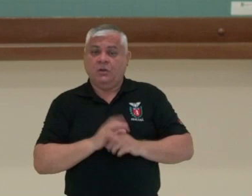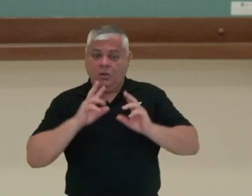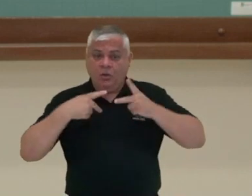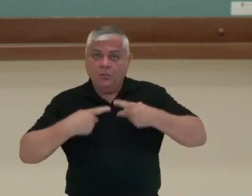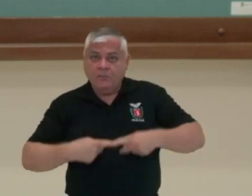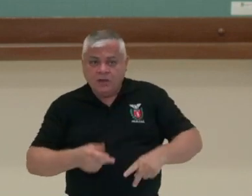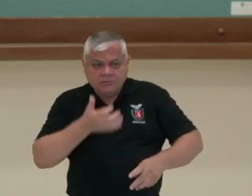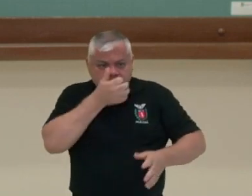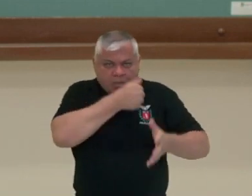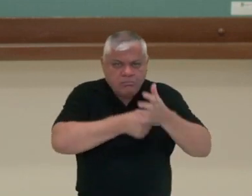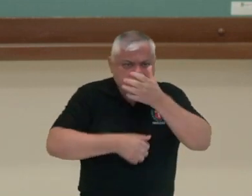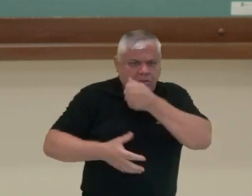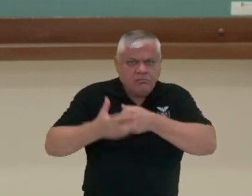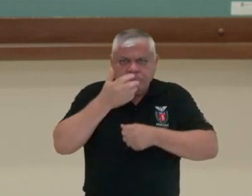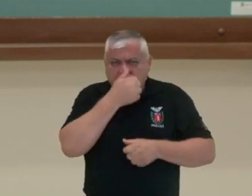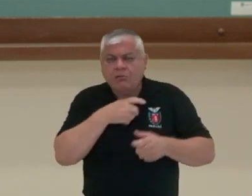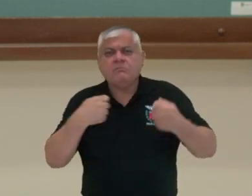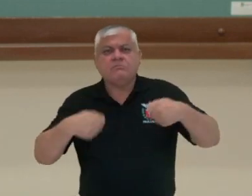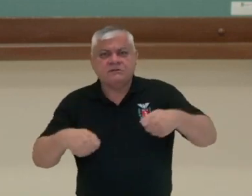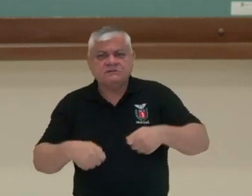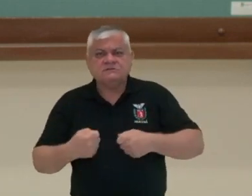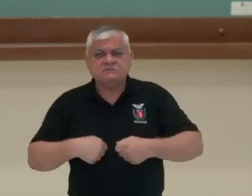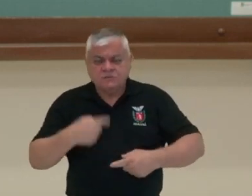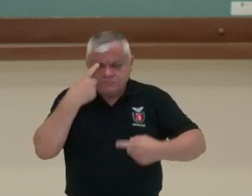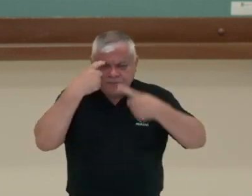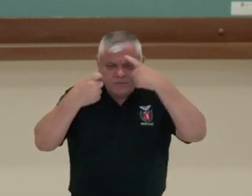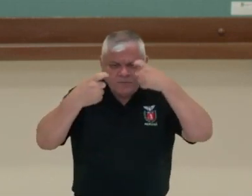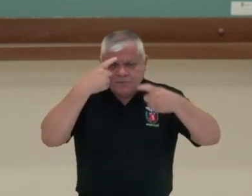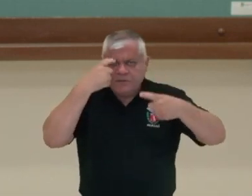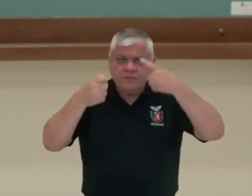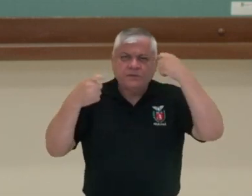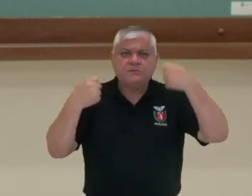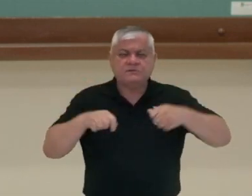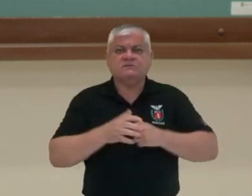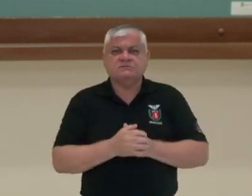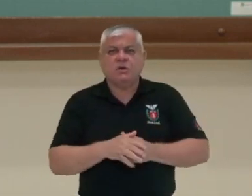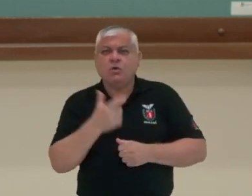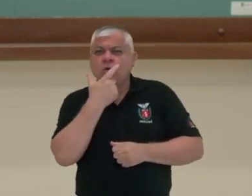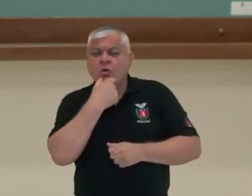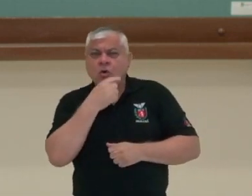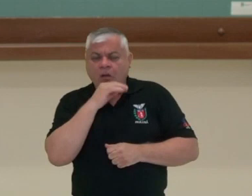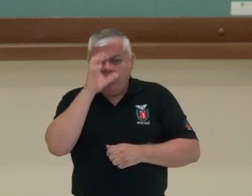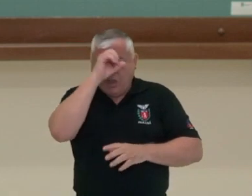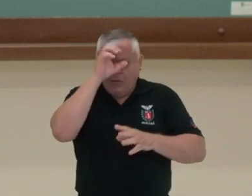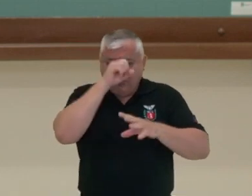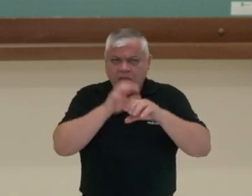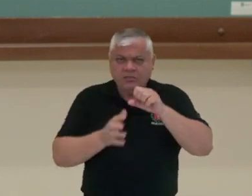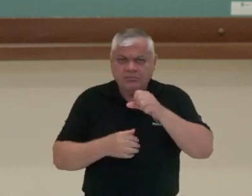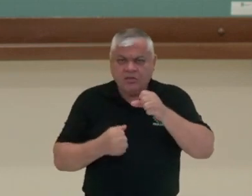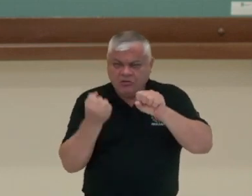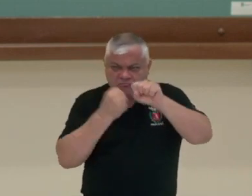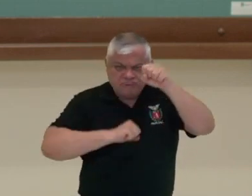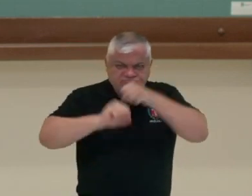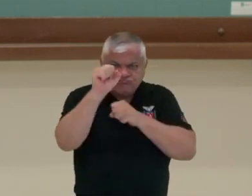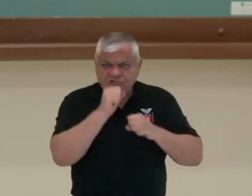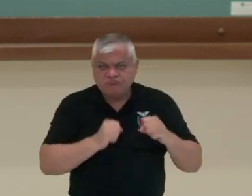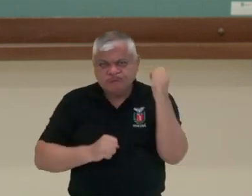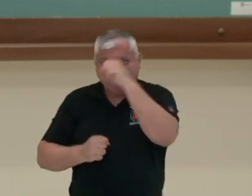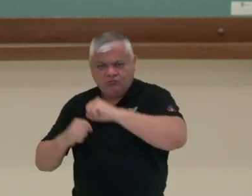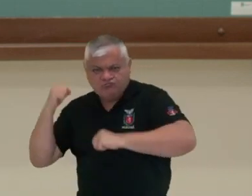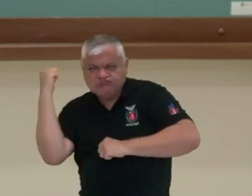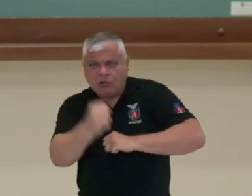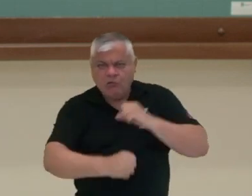em um determinado momento da história humana, o homem aprendeu a lutar e